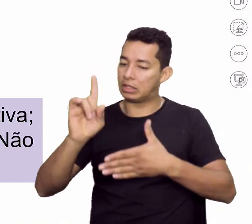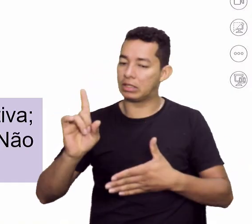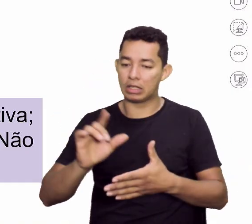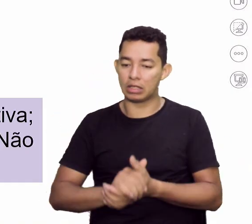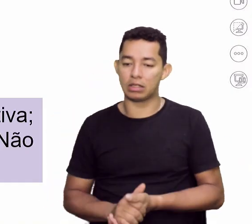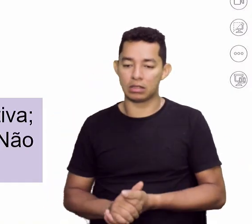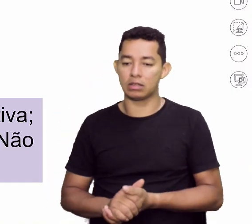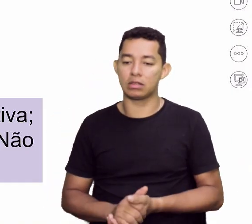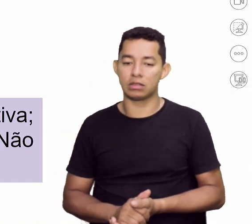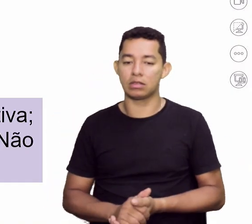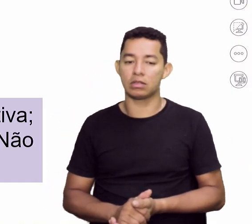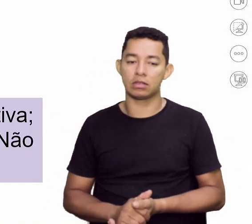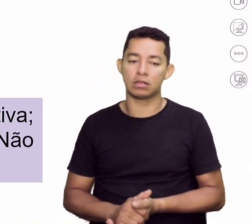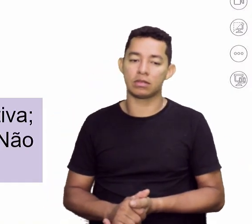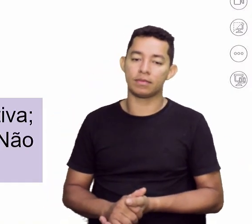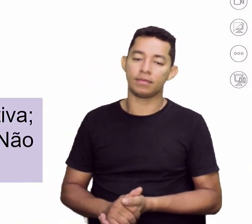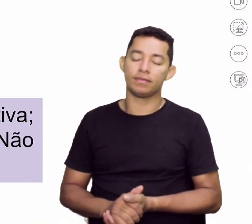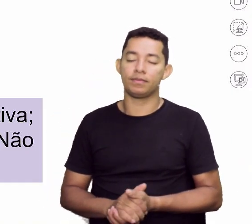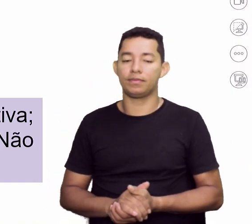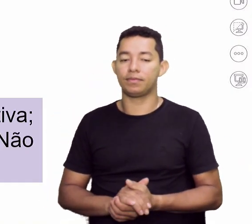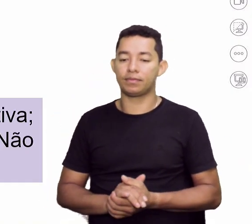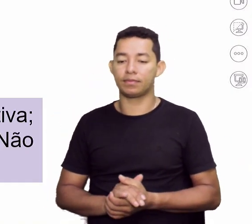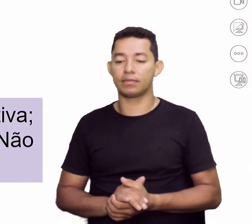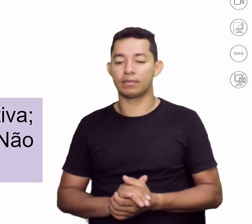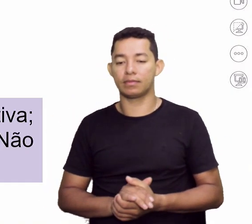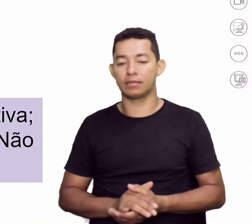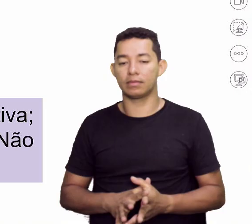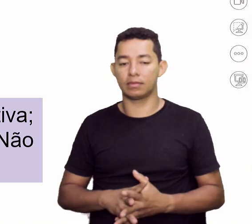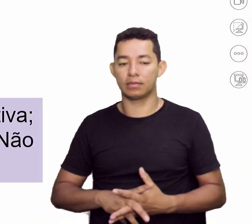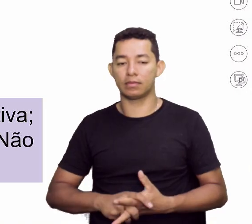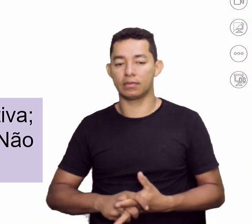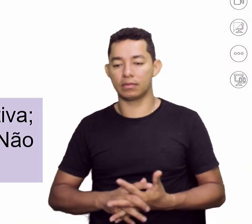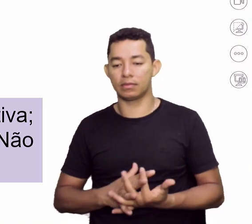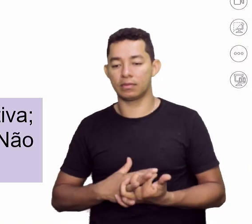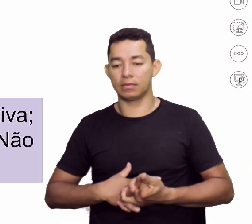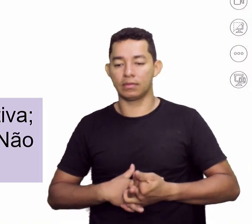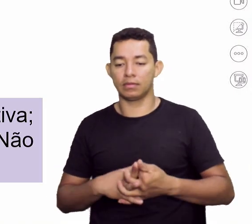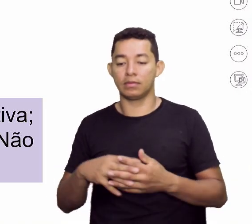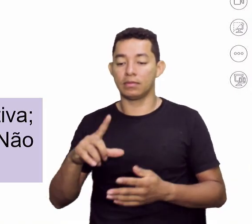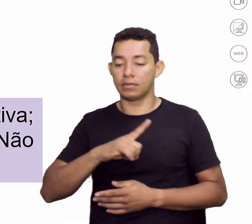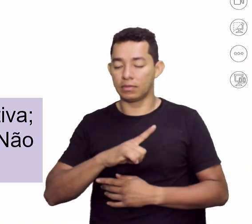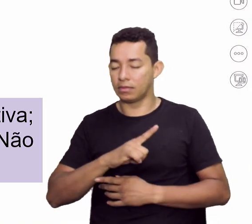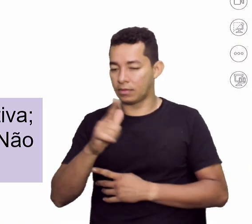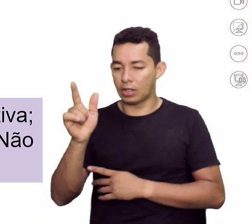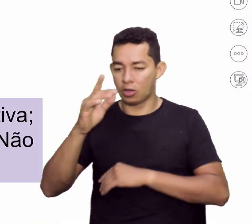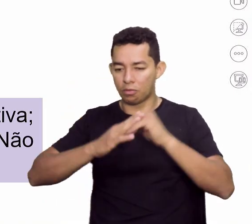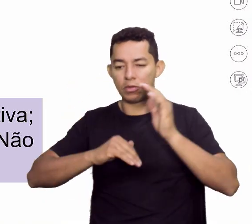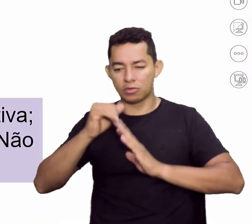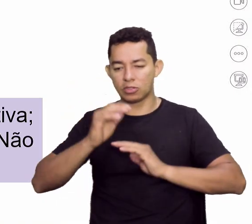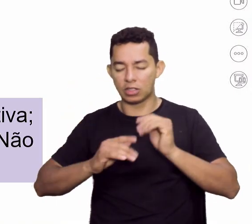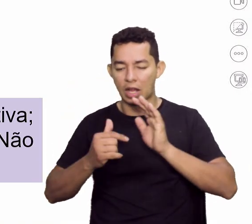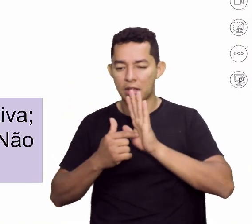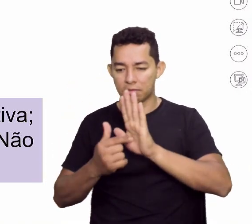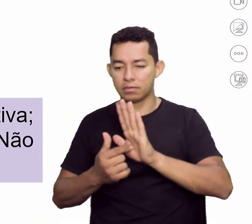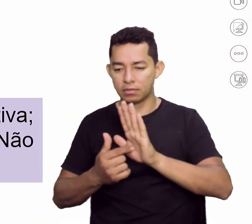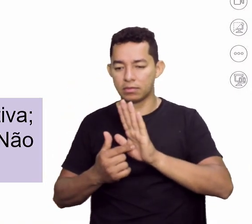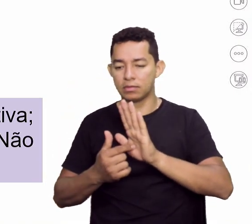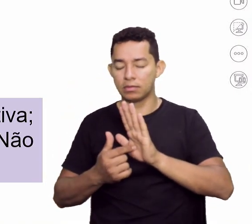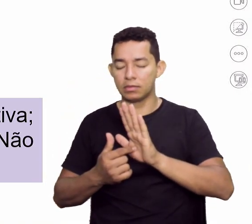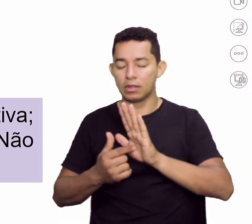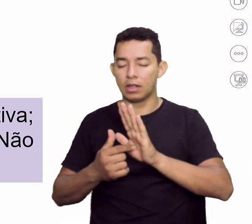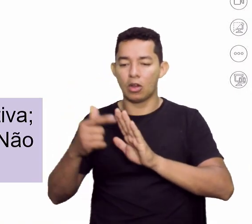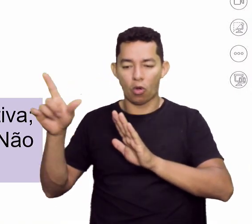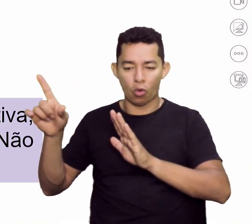do Leonardo da Vinci, nem de Michelangelo, conhecido pelos seus trabalhos. Você não conhece nenhum